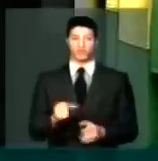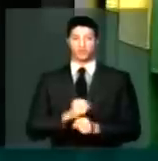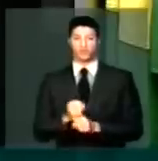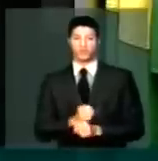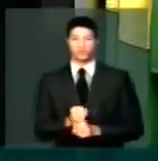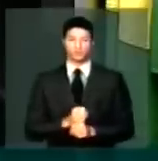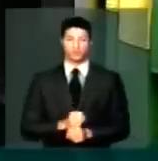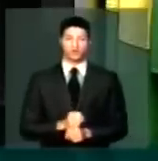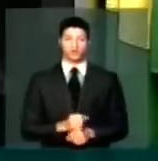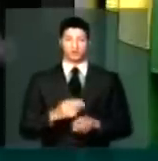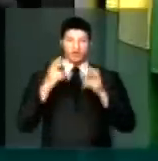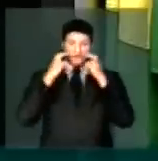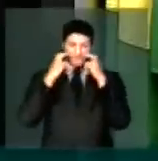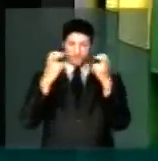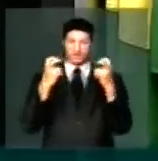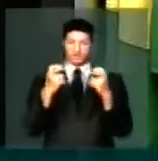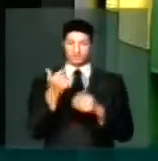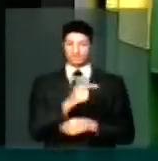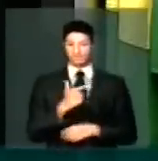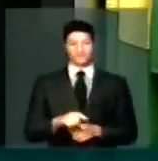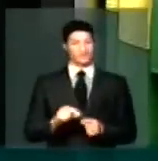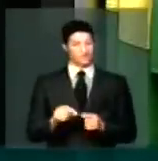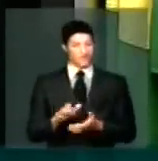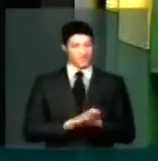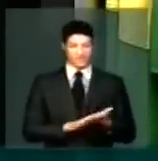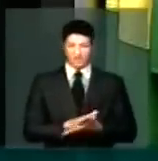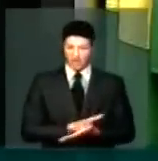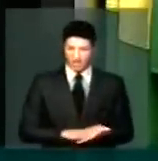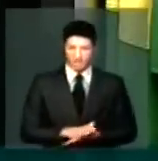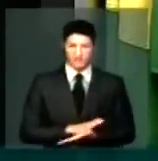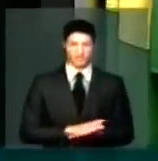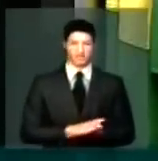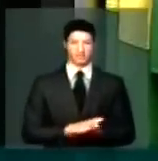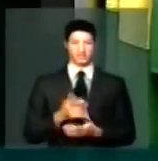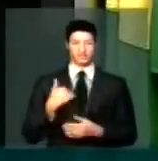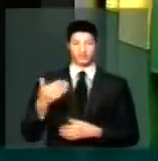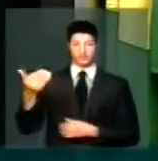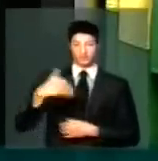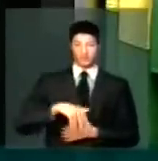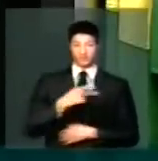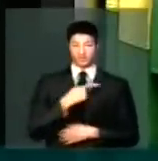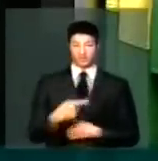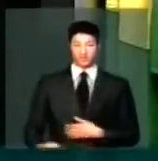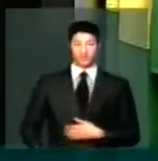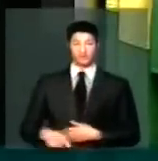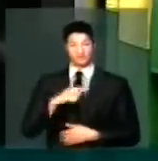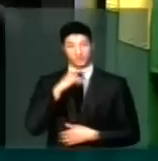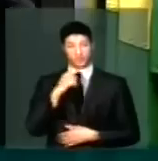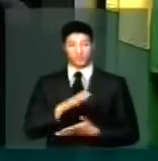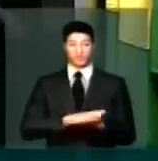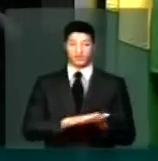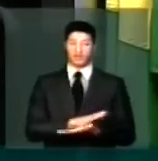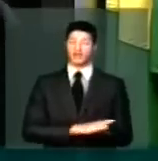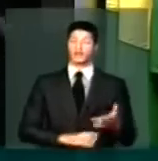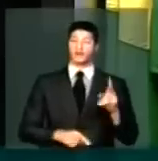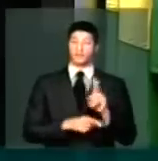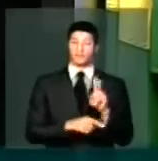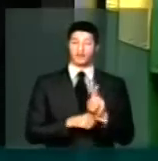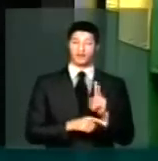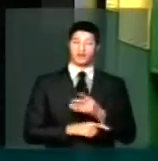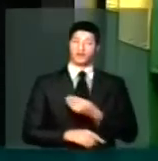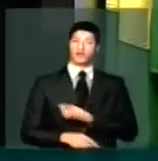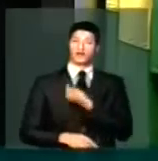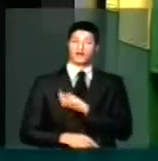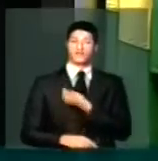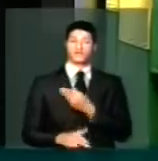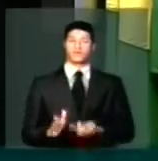último ano. E é vergonhoso, não se faz nada, senhor presidente. Então eu venho aqui, sem dúvida nenhuma, para defender a